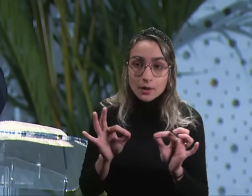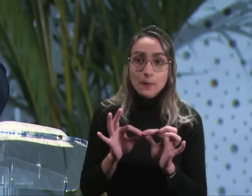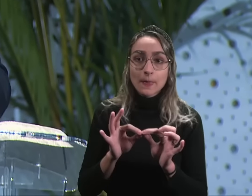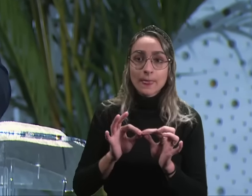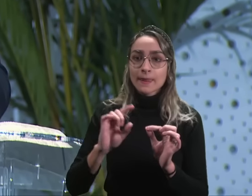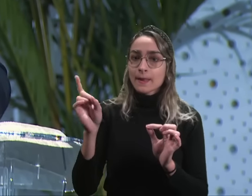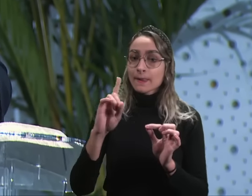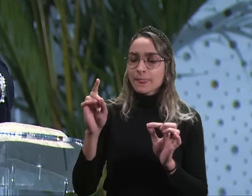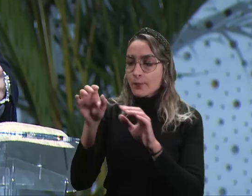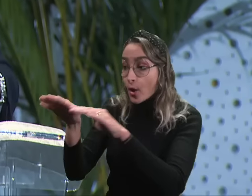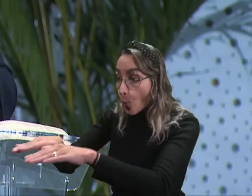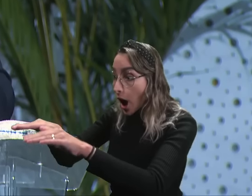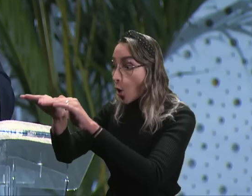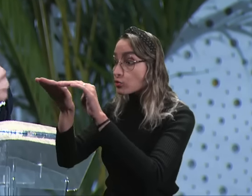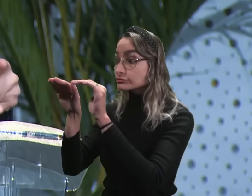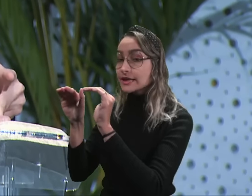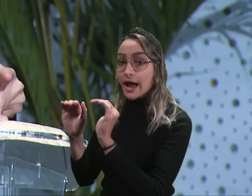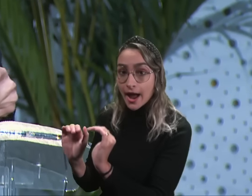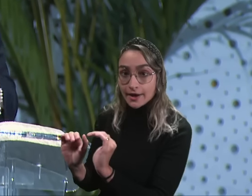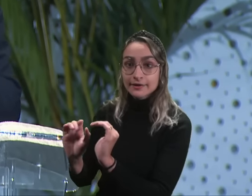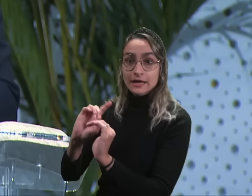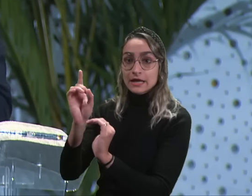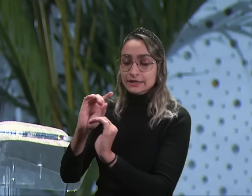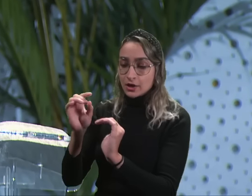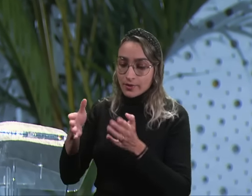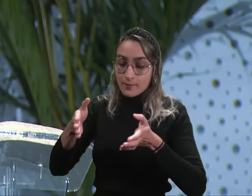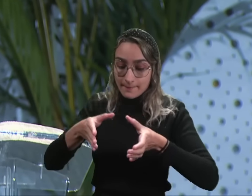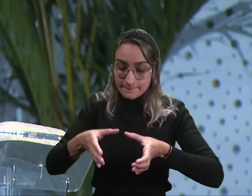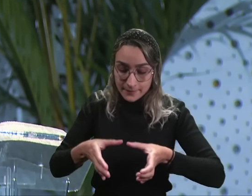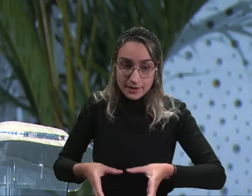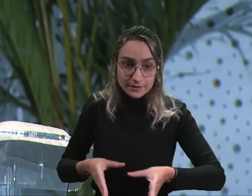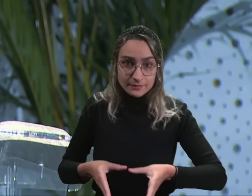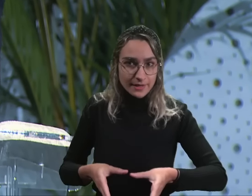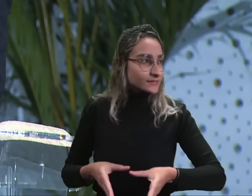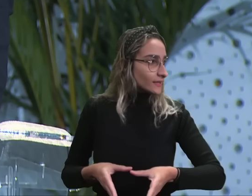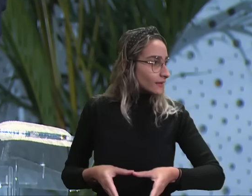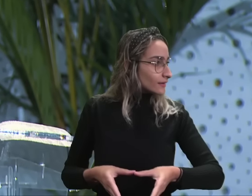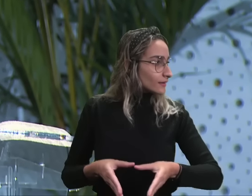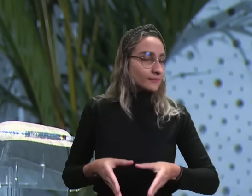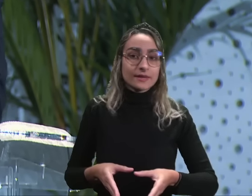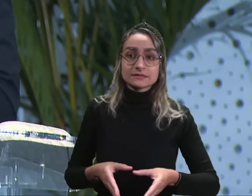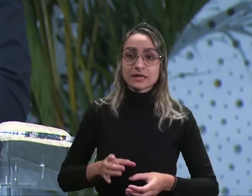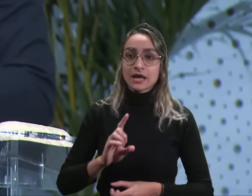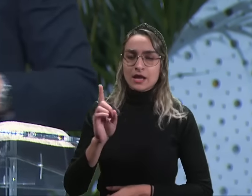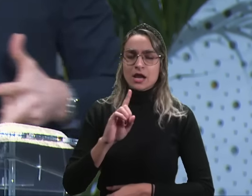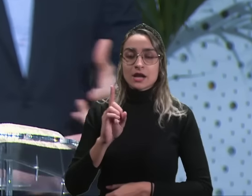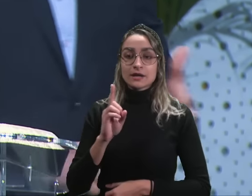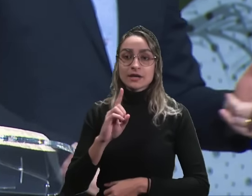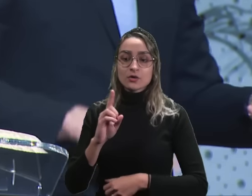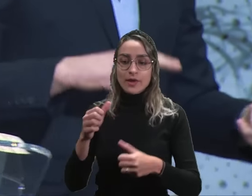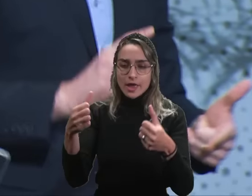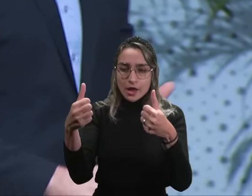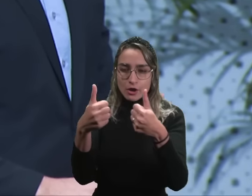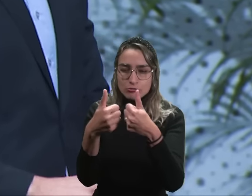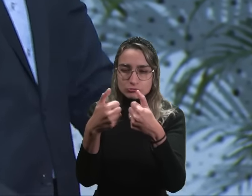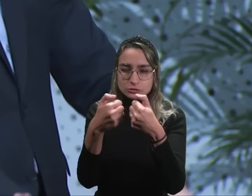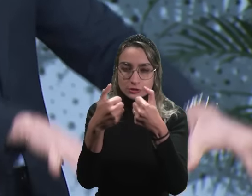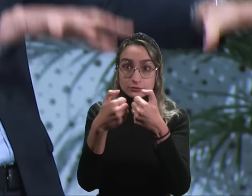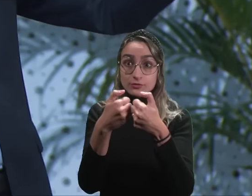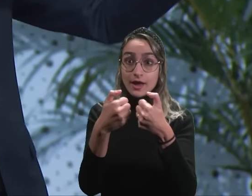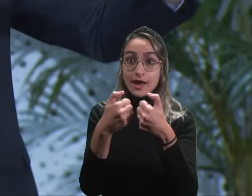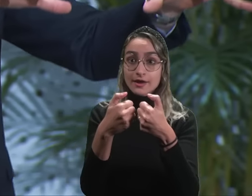não é a mesa com os pães da proposição não é o candelário aqu eles que conhecem um pouco do modelo do Santuário não